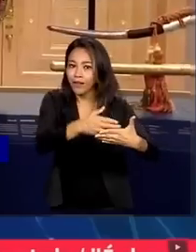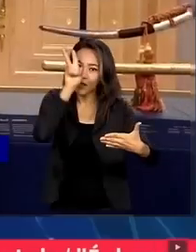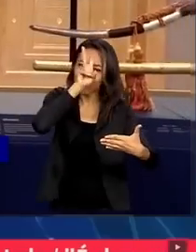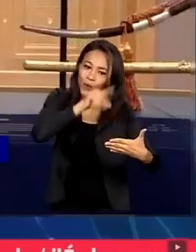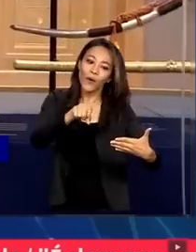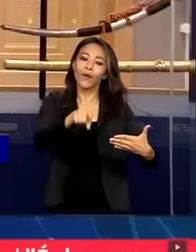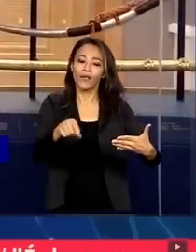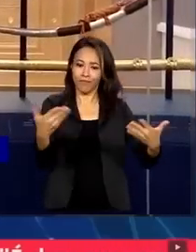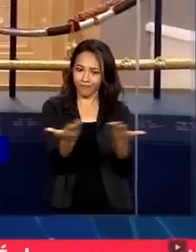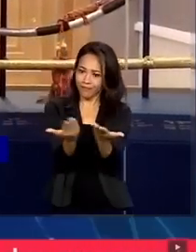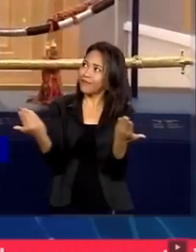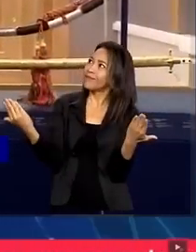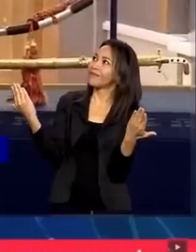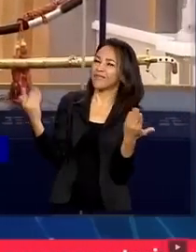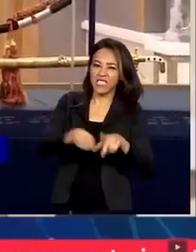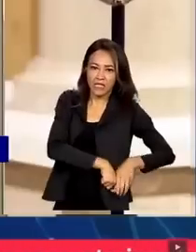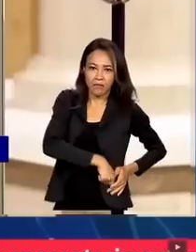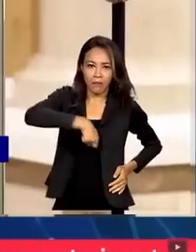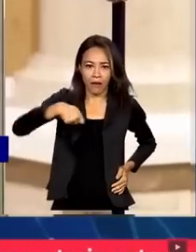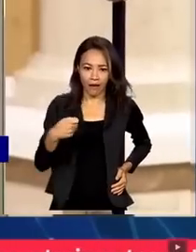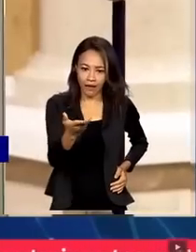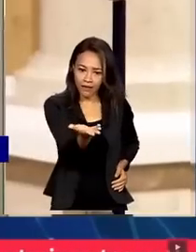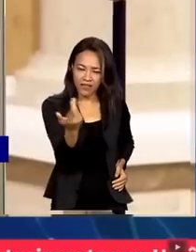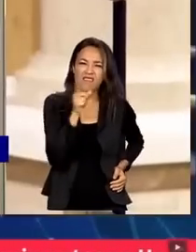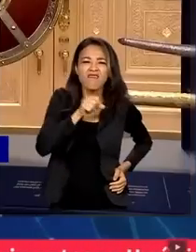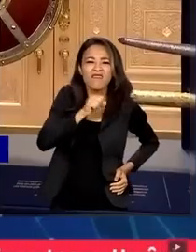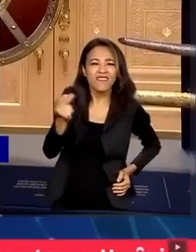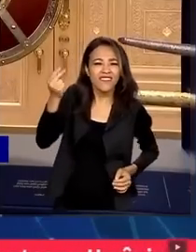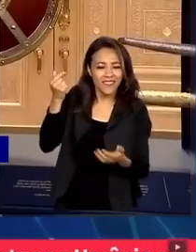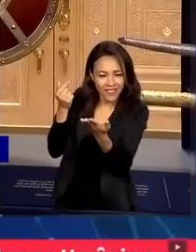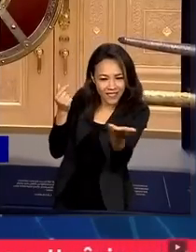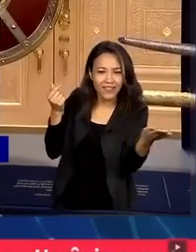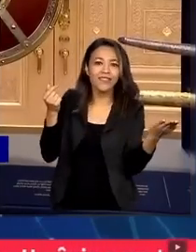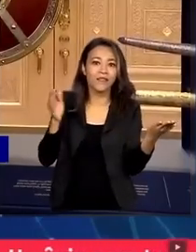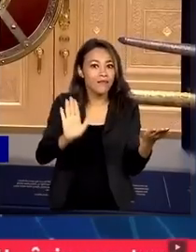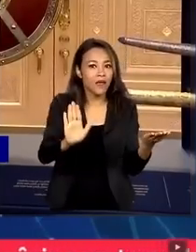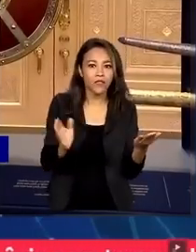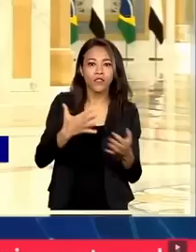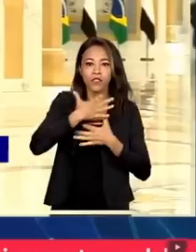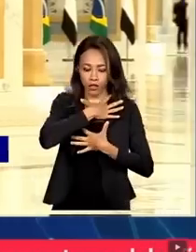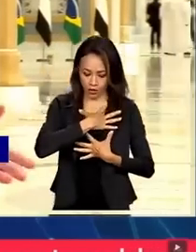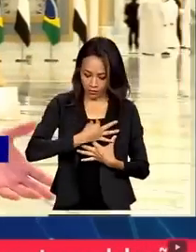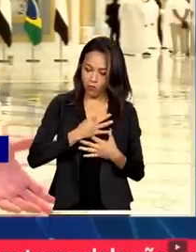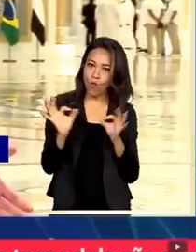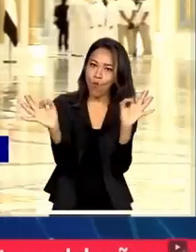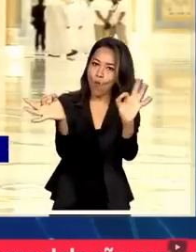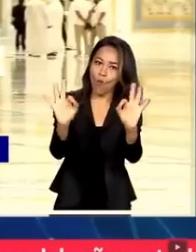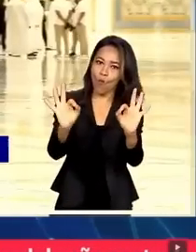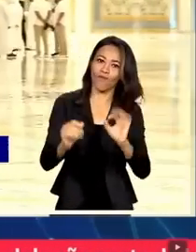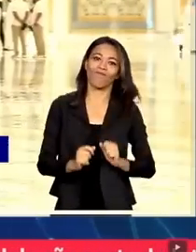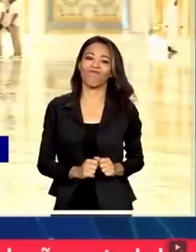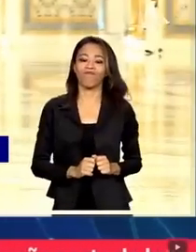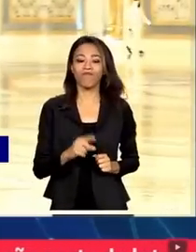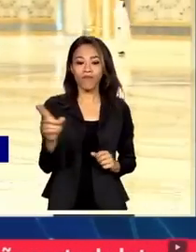esculturas, obras de arte, espadas e armas antigas, mas nenhuma joia. Os Emirados Árabes